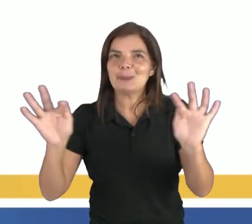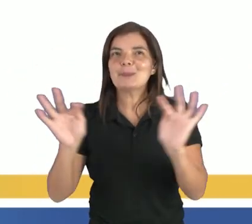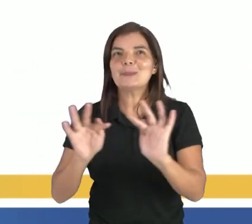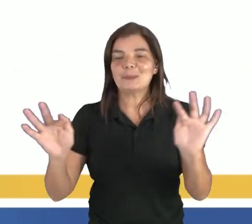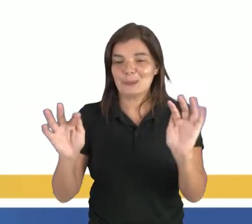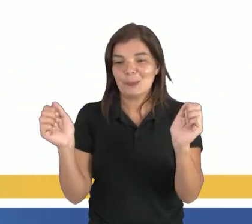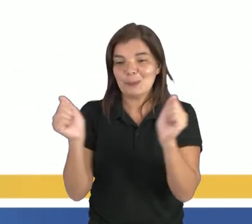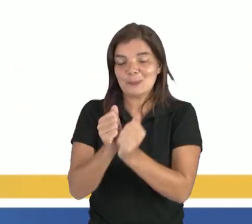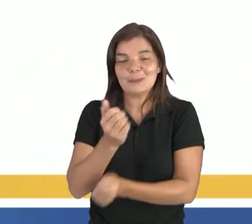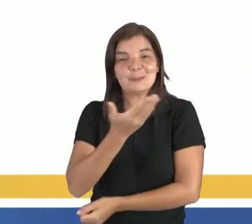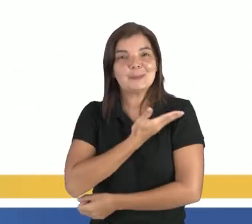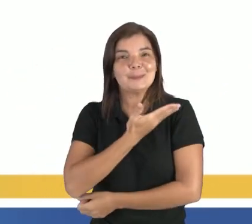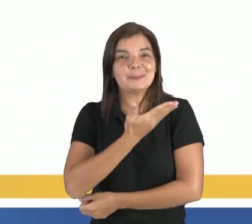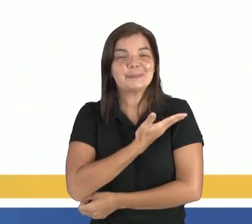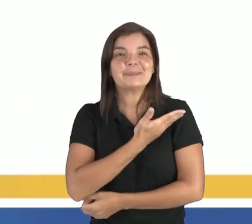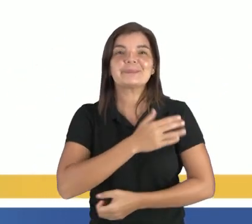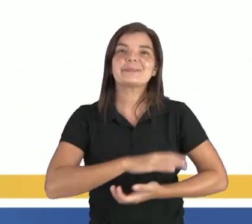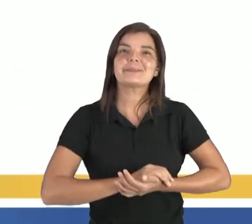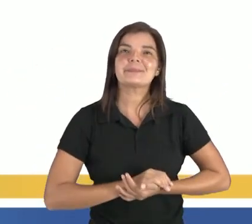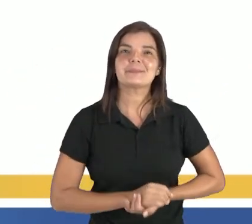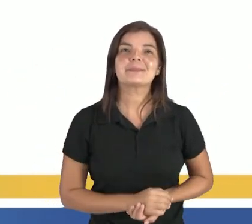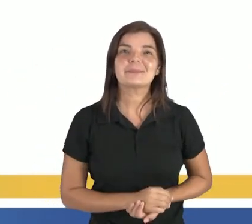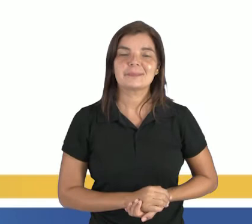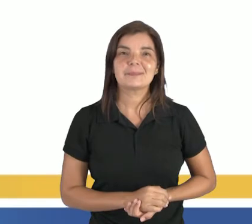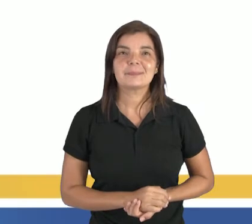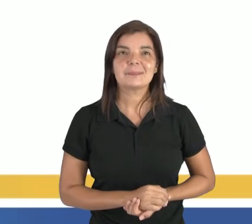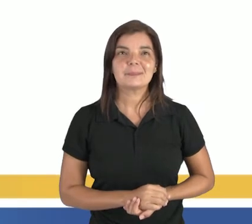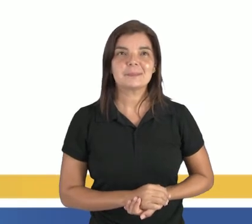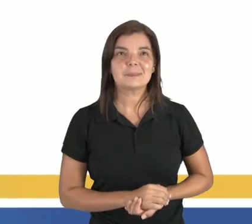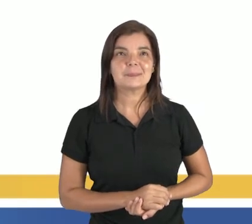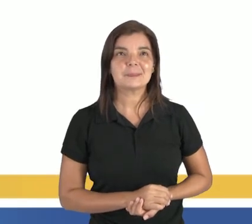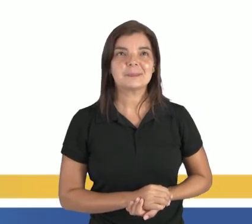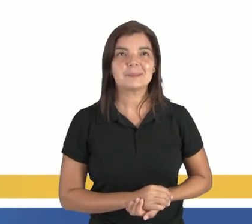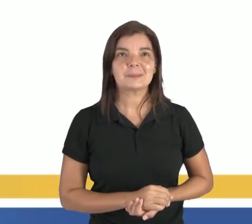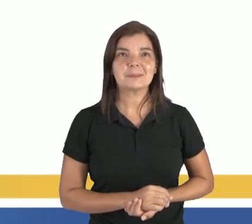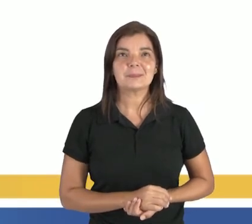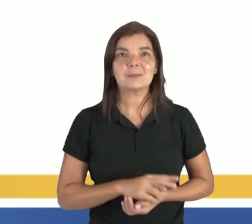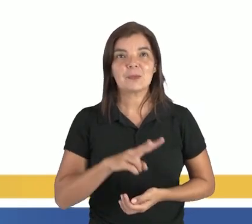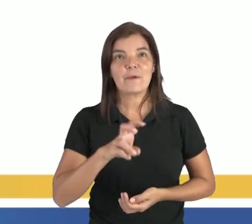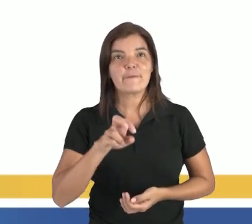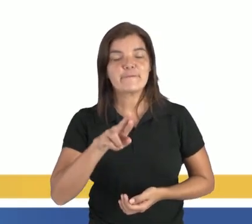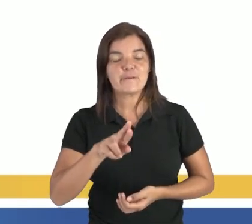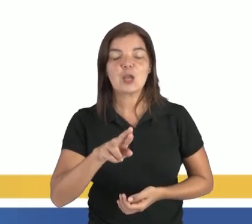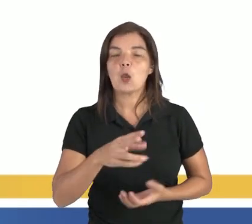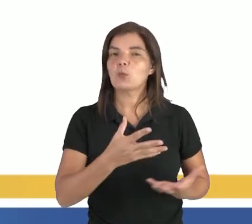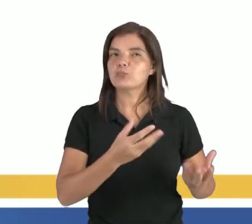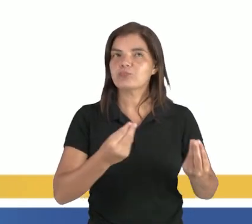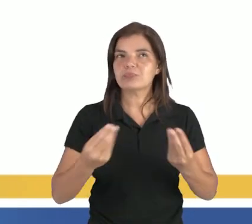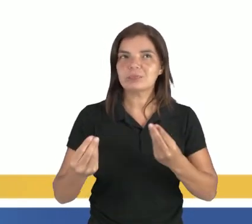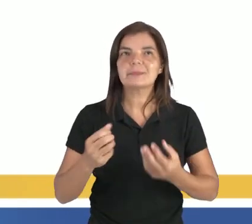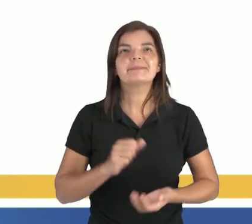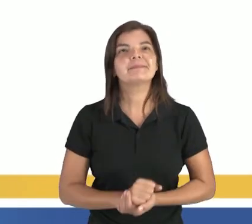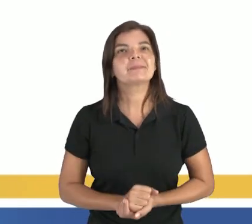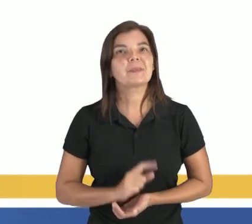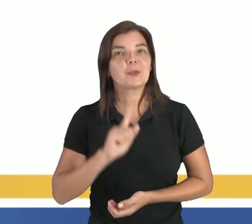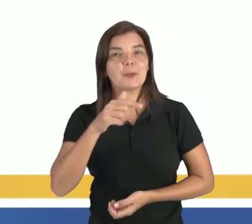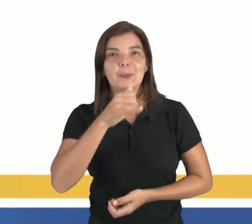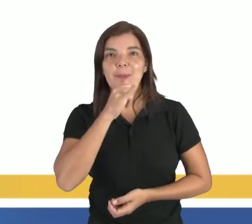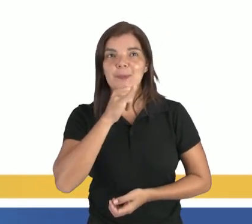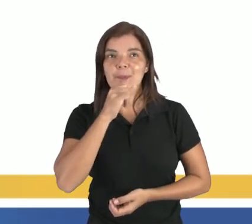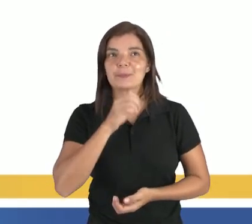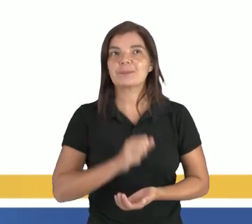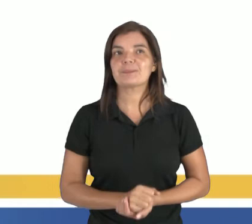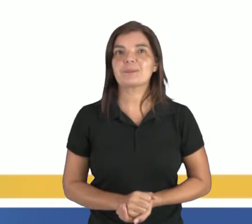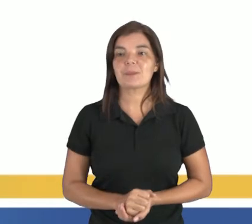muito felizes quando estão com seus amigos. Very happy, muito feliz. This is